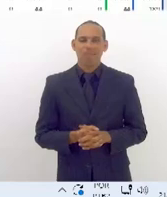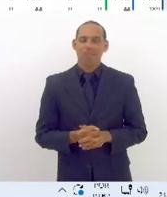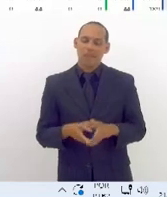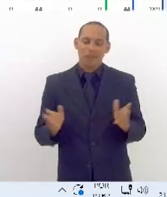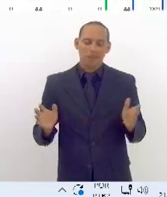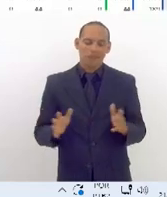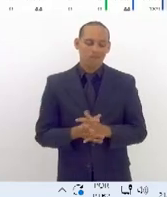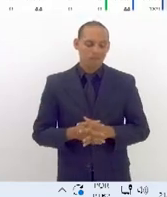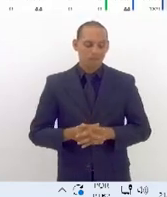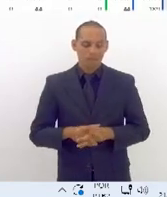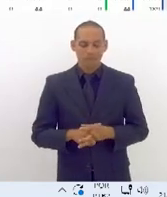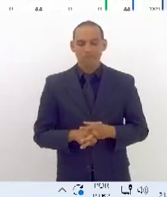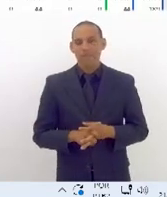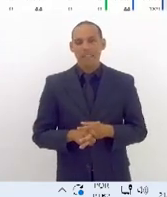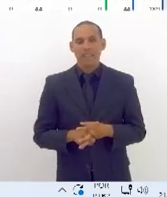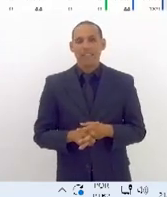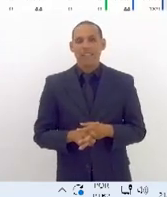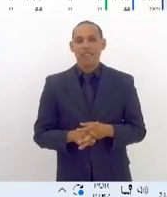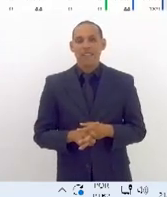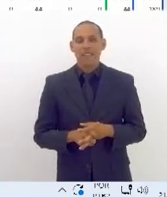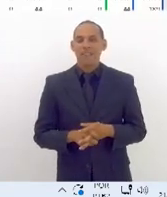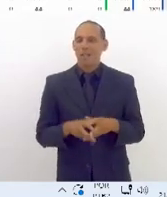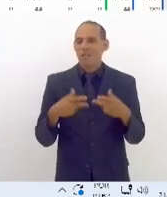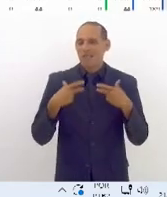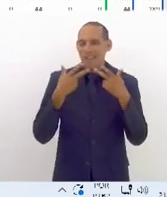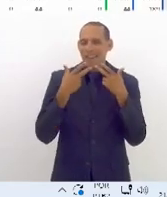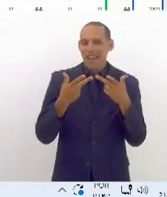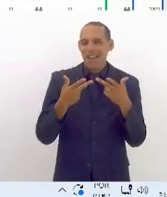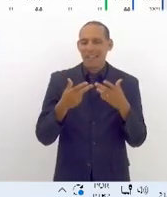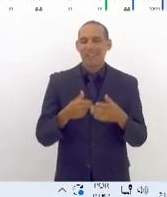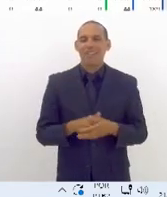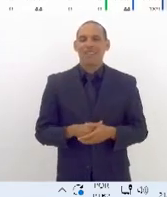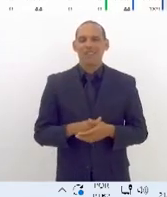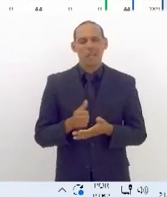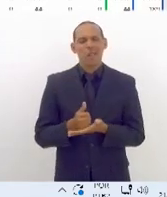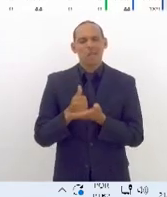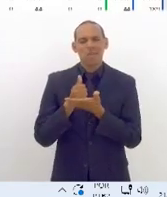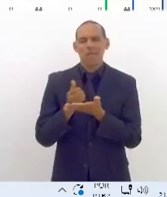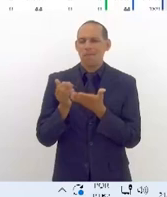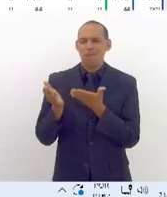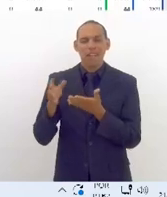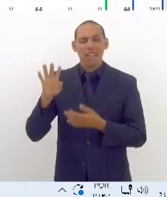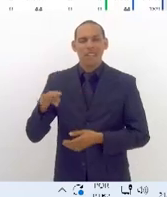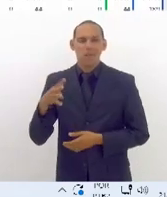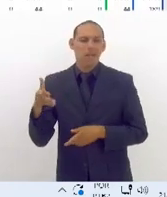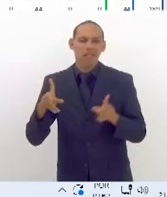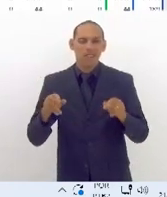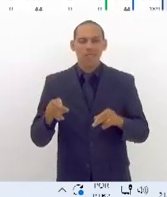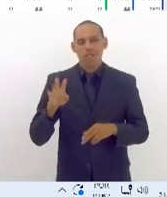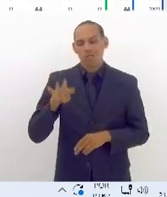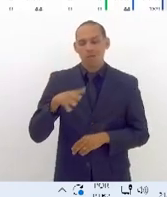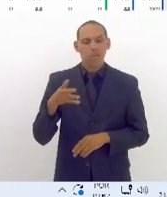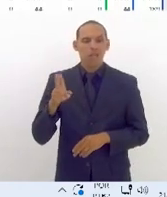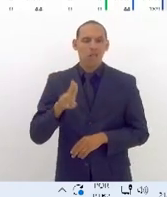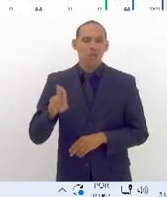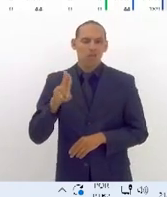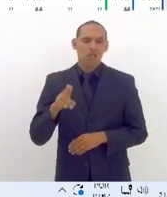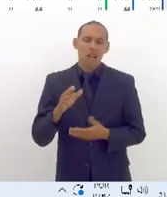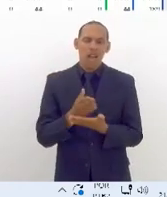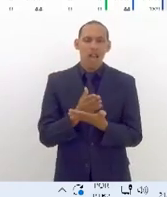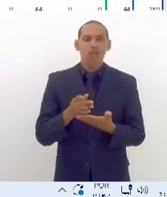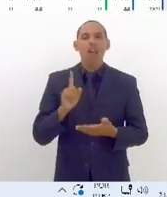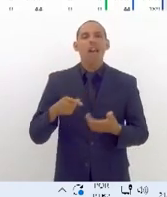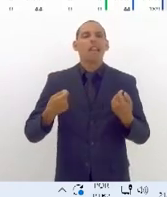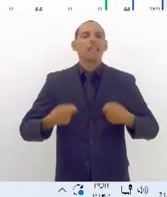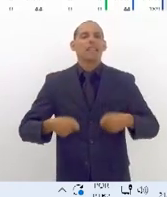bom vou falar daqui com base nisso aqui a tabela igual a tabela de uso tem uma parte que a demanda intermediária